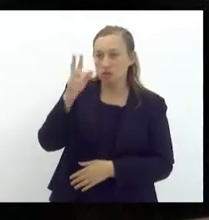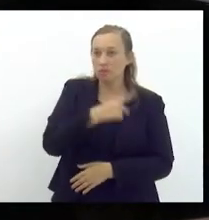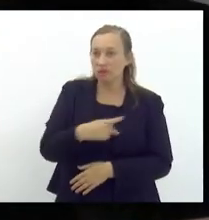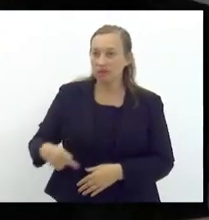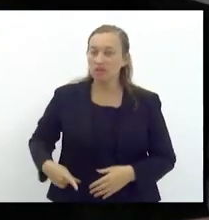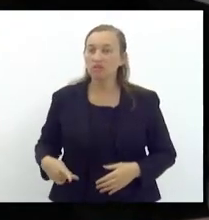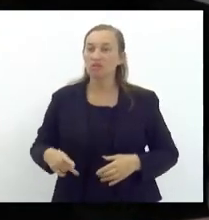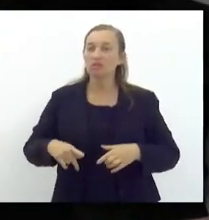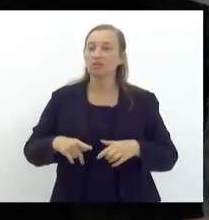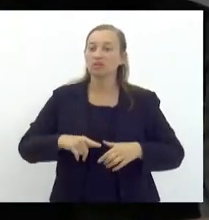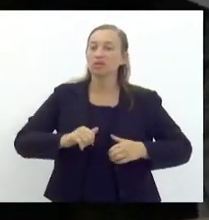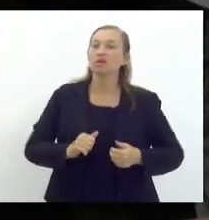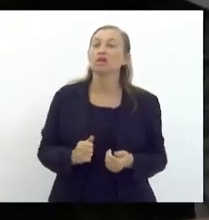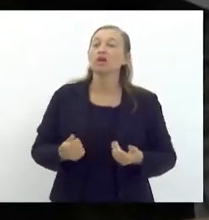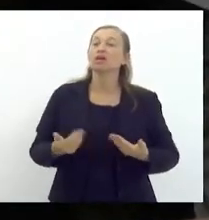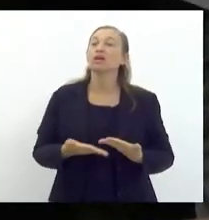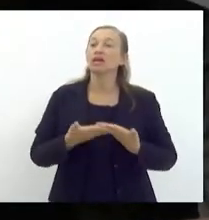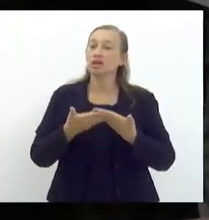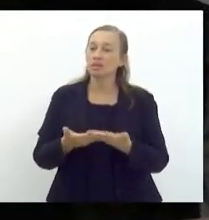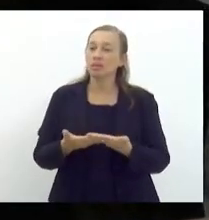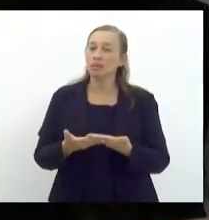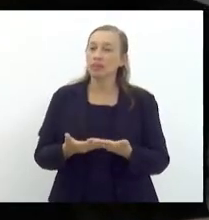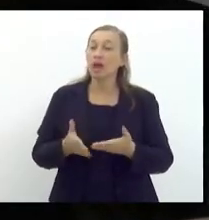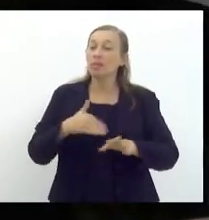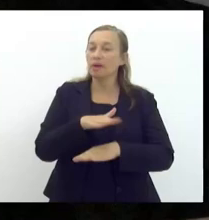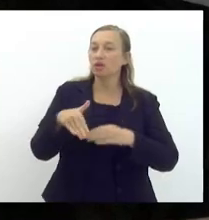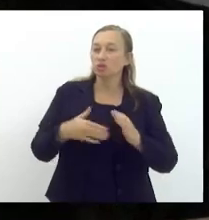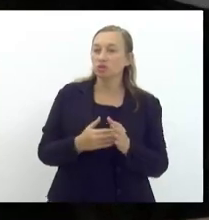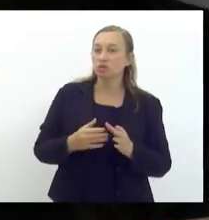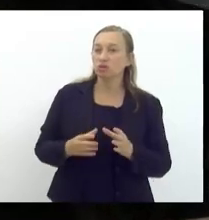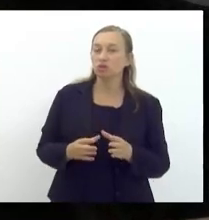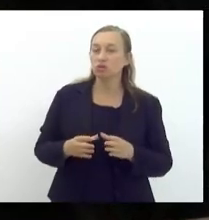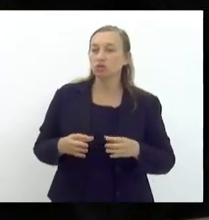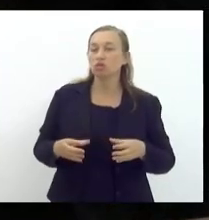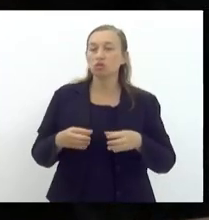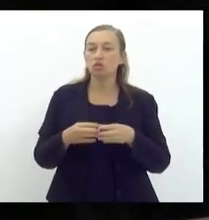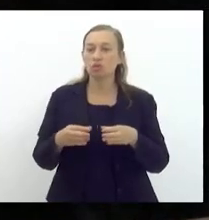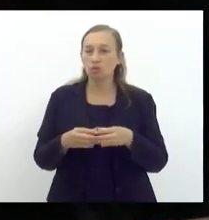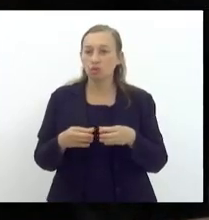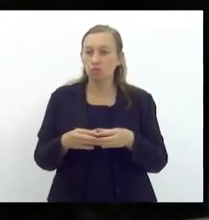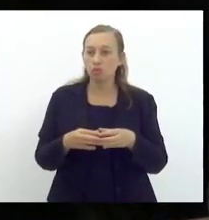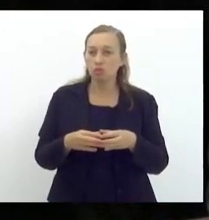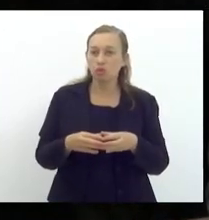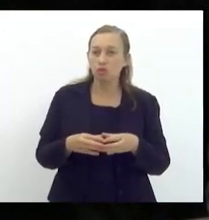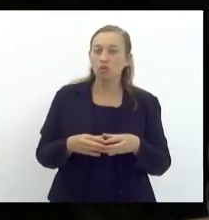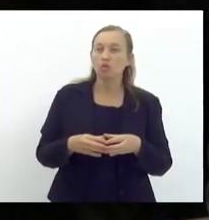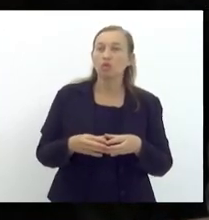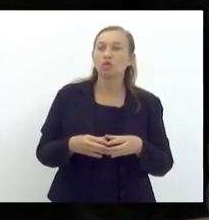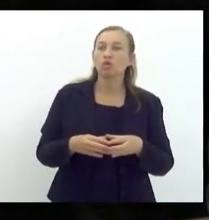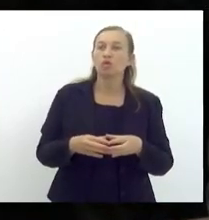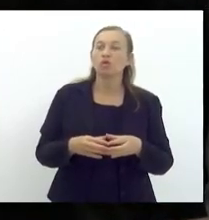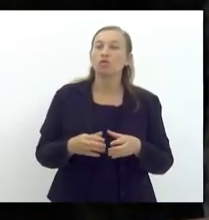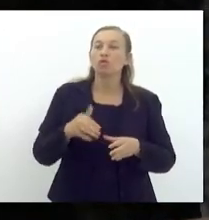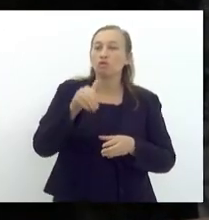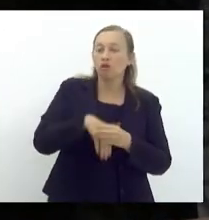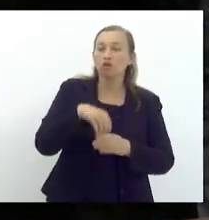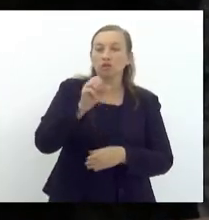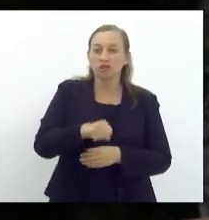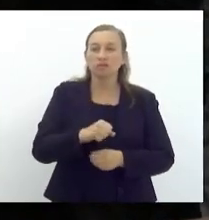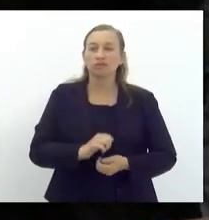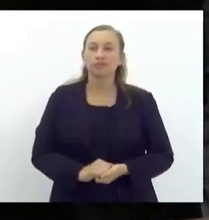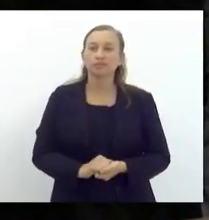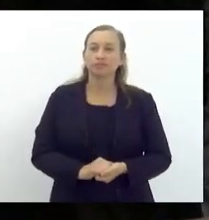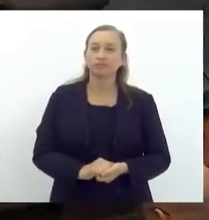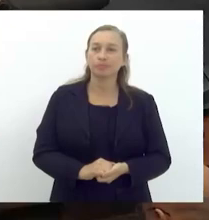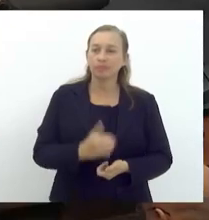participou ativamente disso quero encaminhar para toda a bancada governista estamos votação nominal voto sim